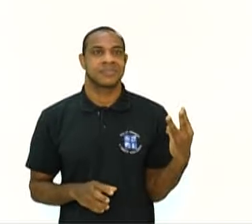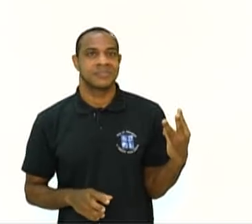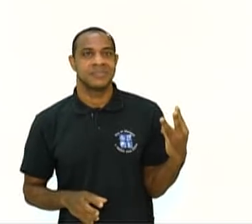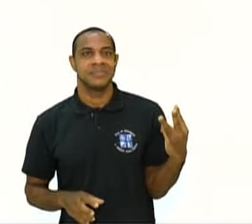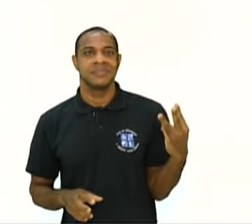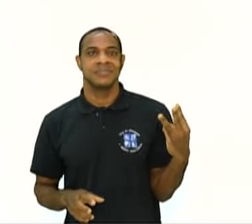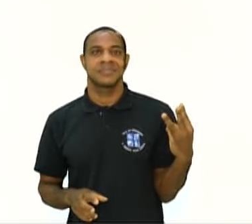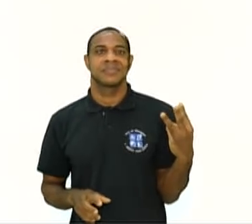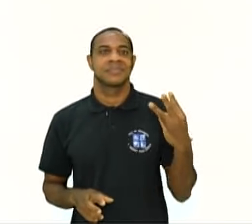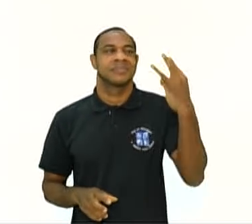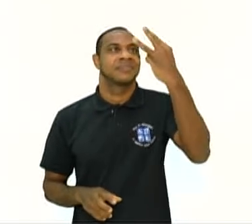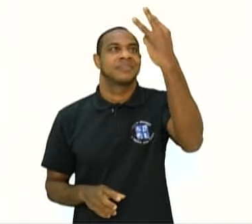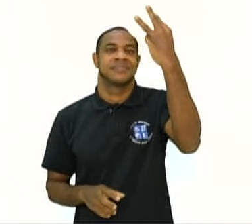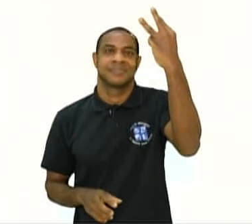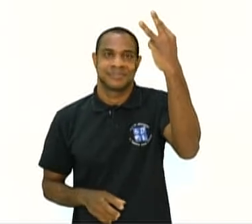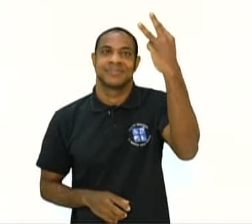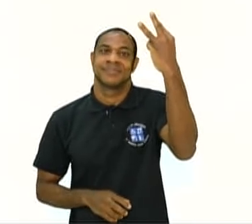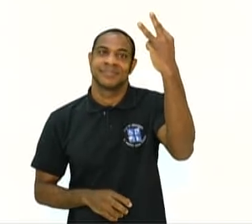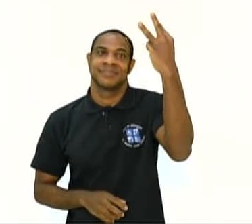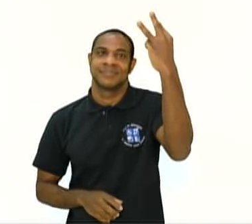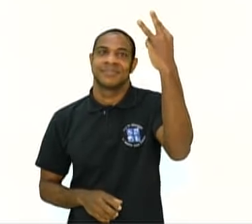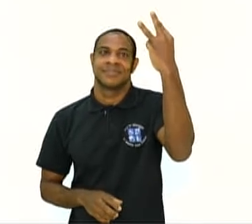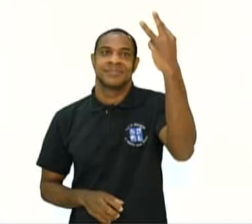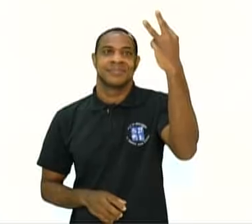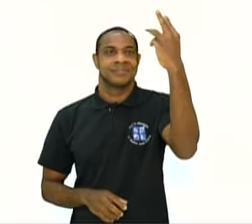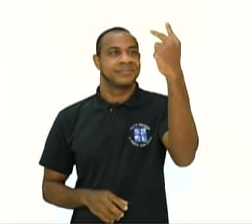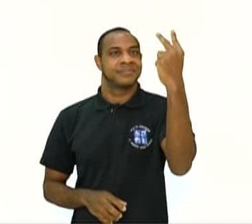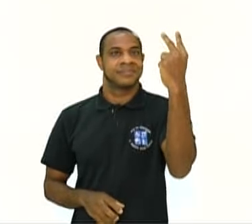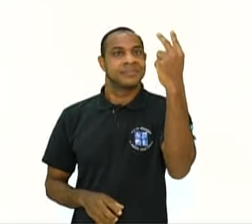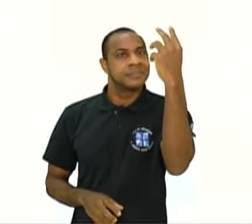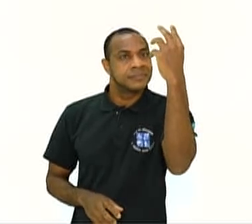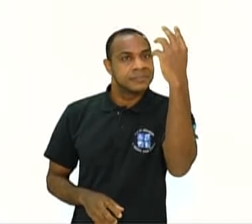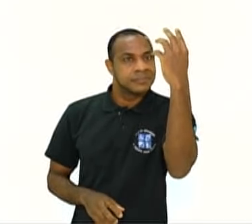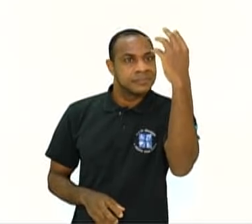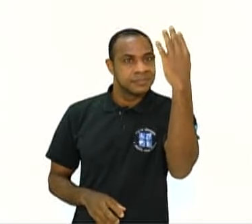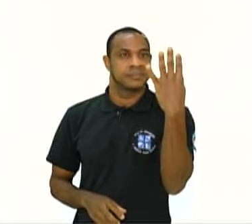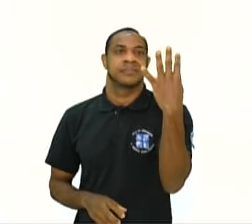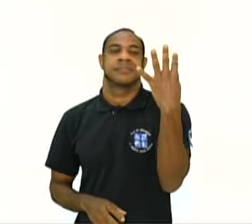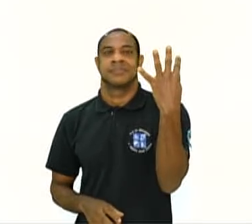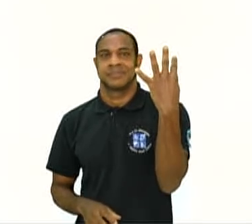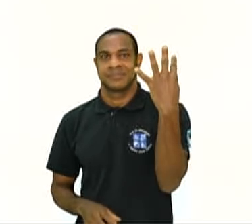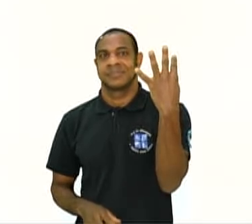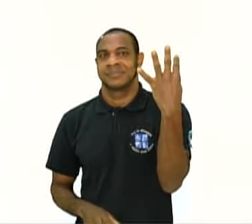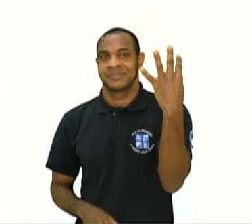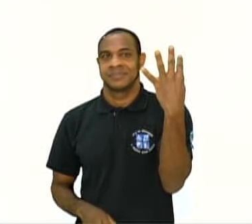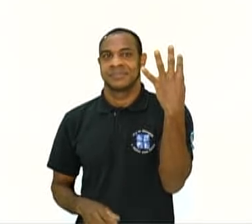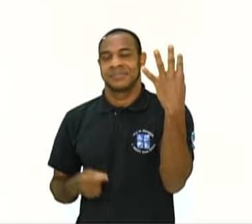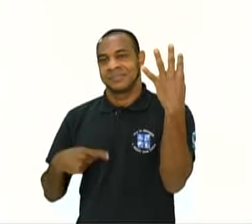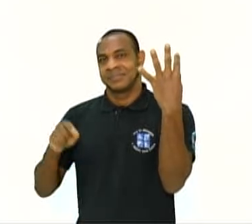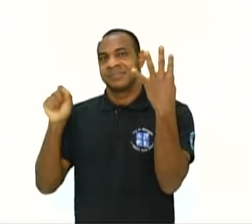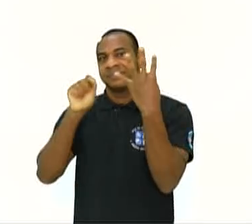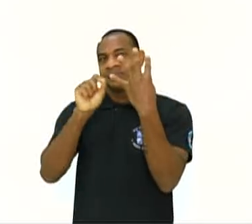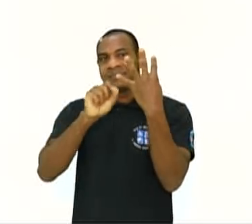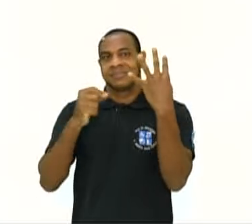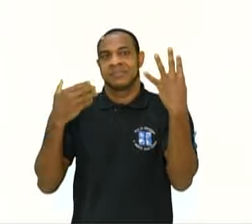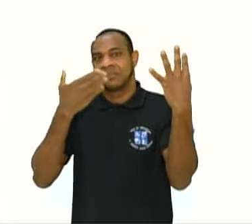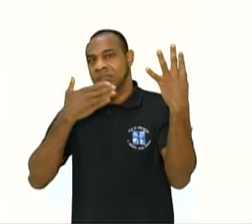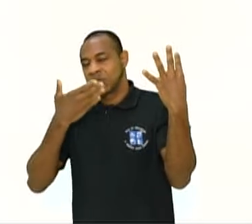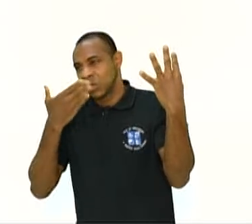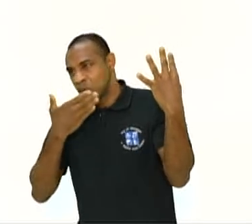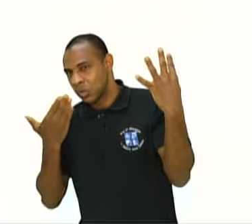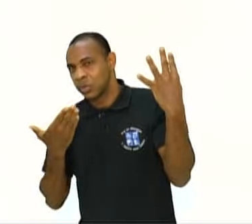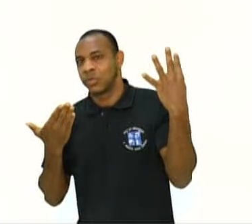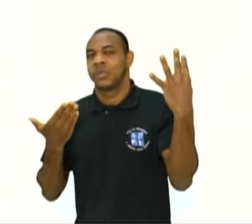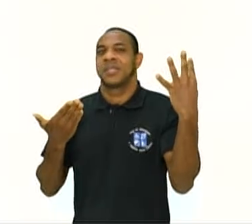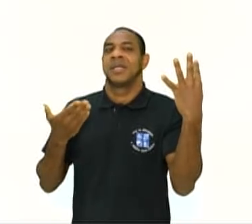fantasia. Costume ali é uma fantasia. Go trick and treating, quer dizer, ir fazer a doçura ou travessura, né? Ir lá